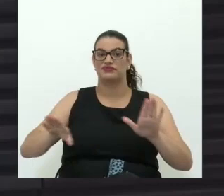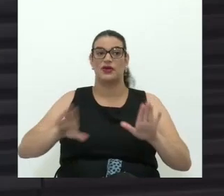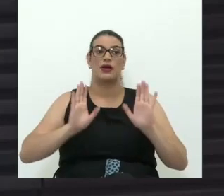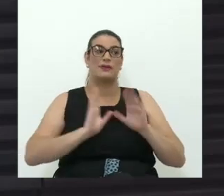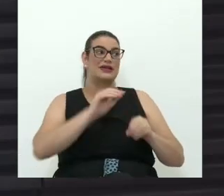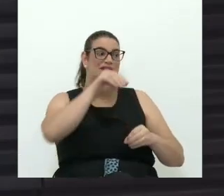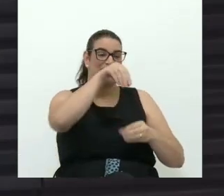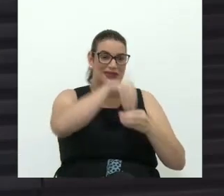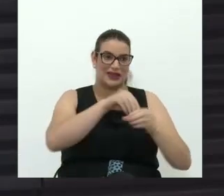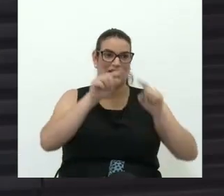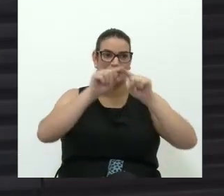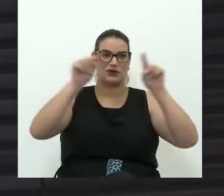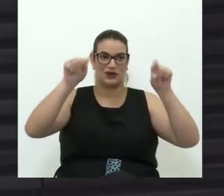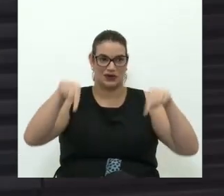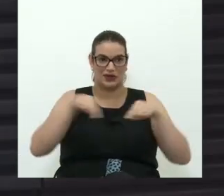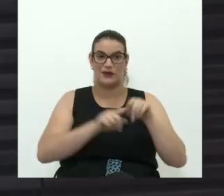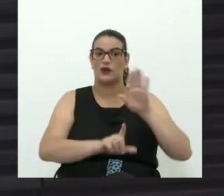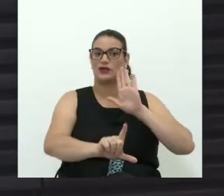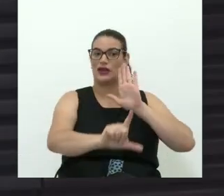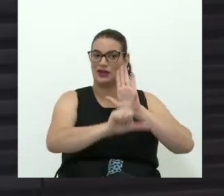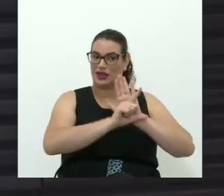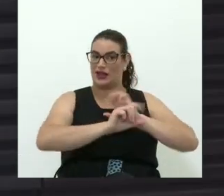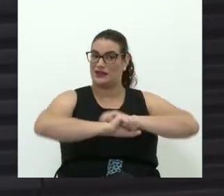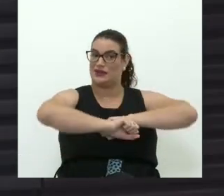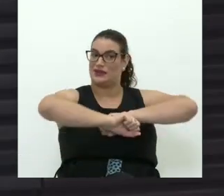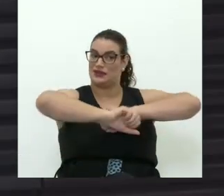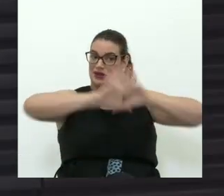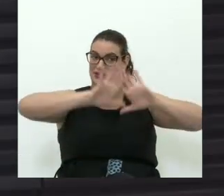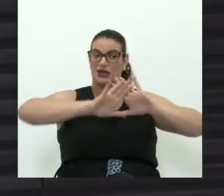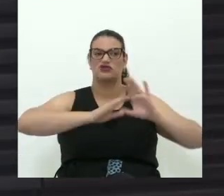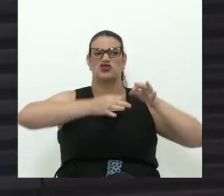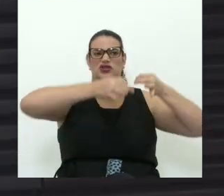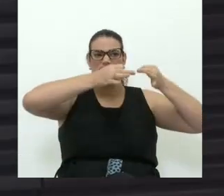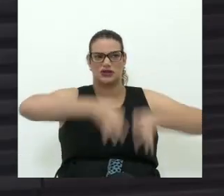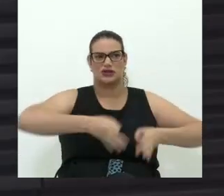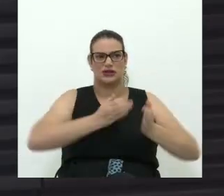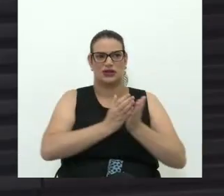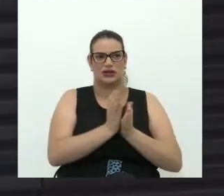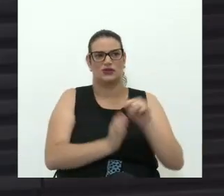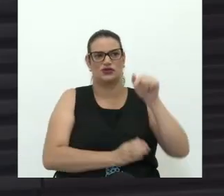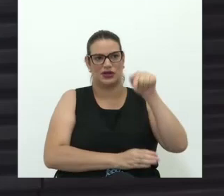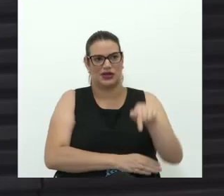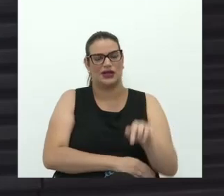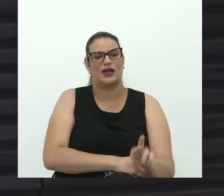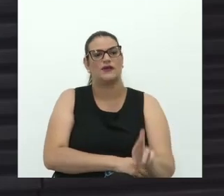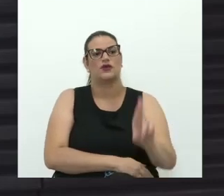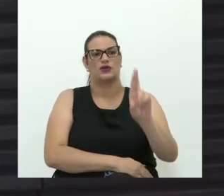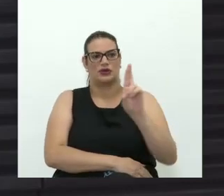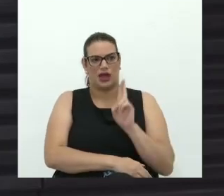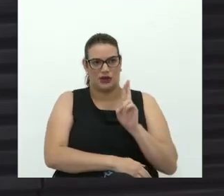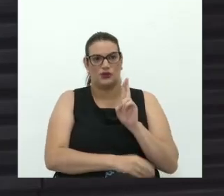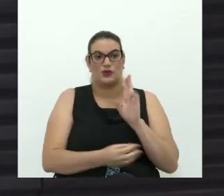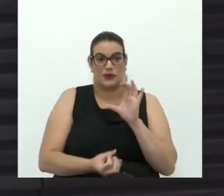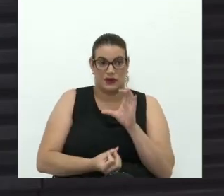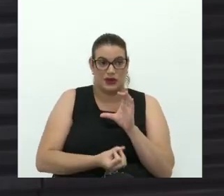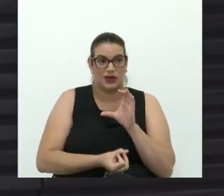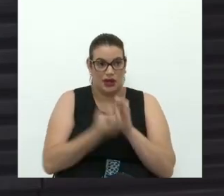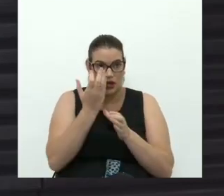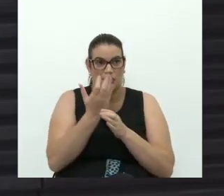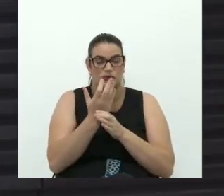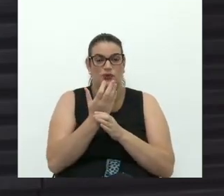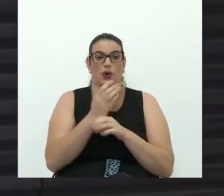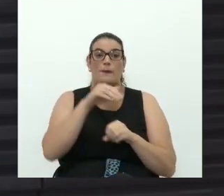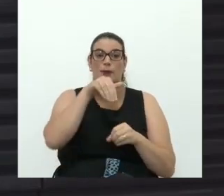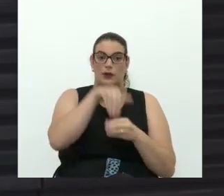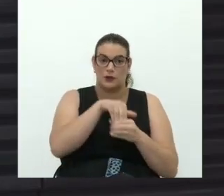dentro de um quadro de legalidade de Transparência de integridade que aquele resultado que é gerado por meio do